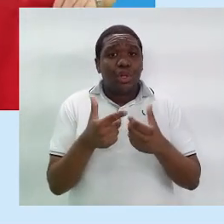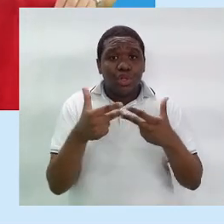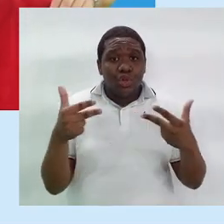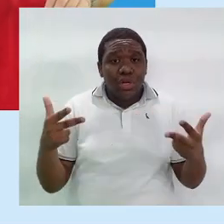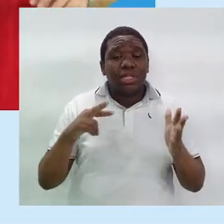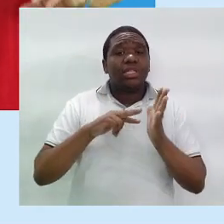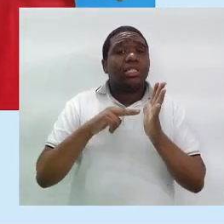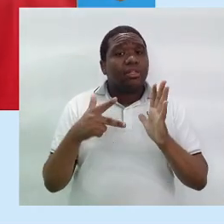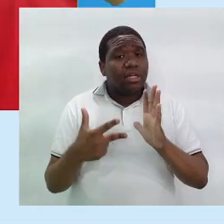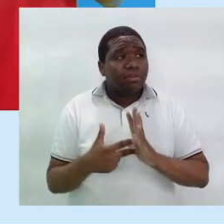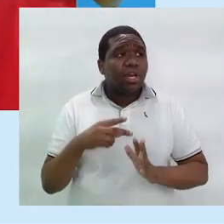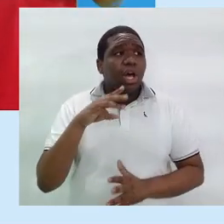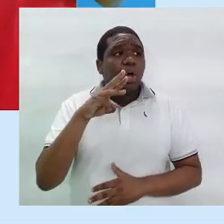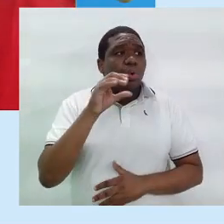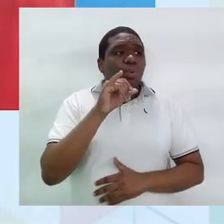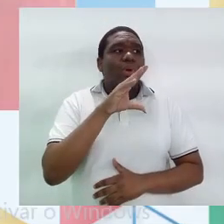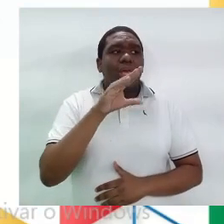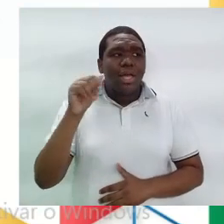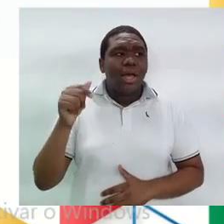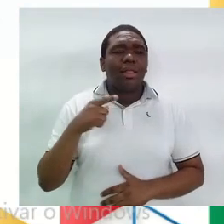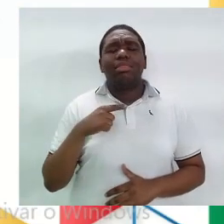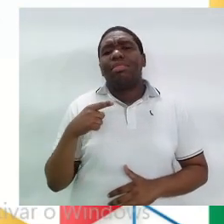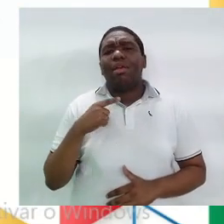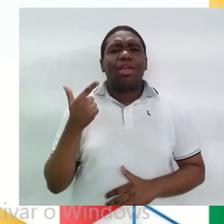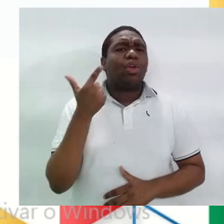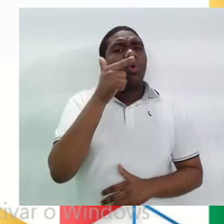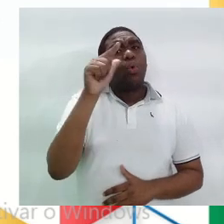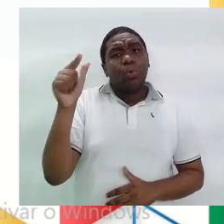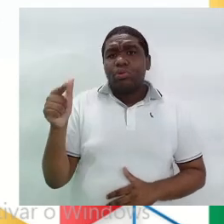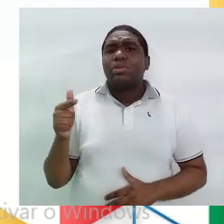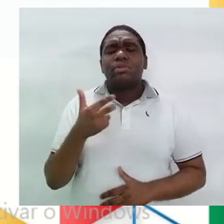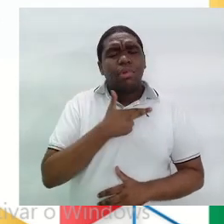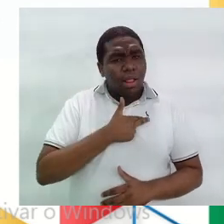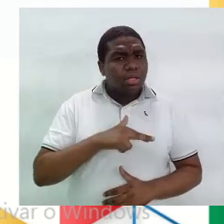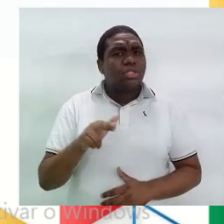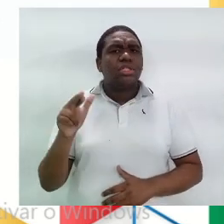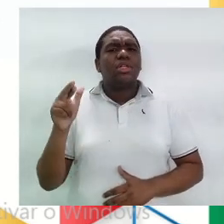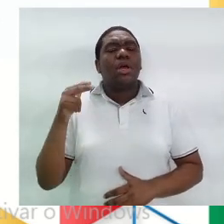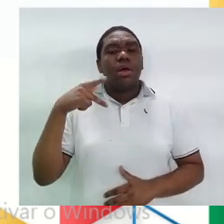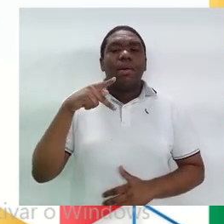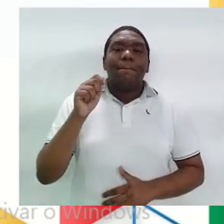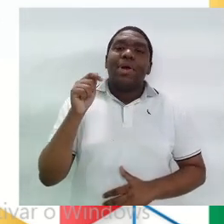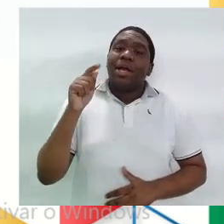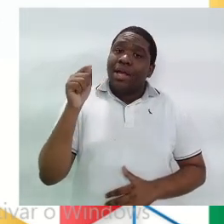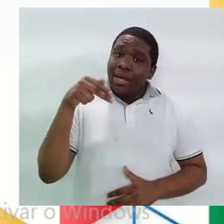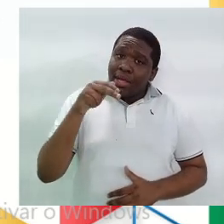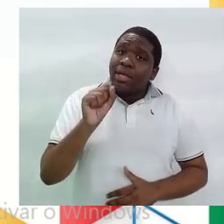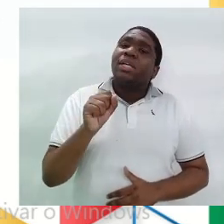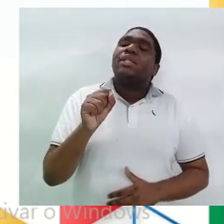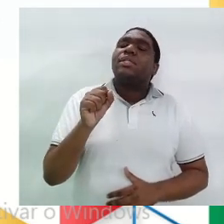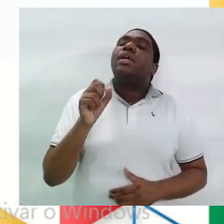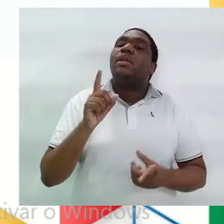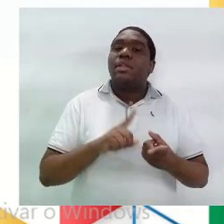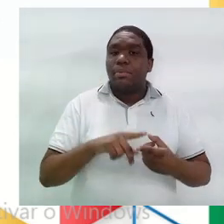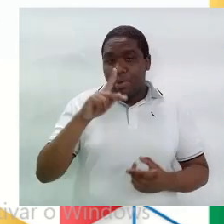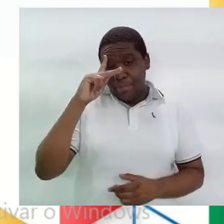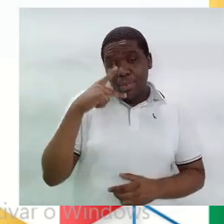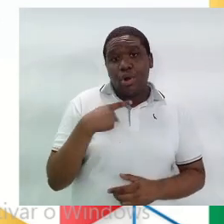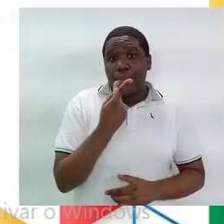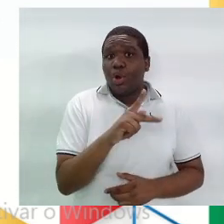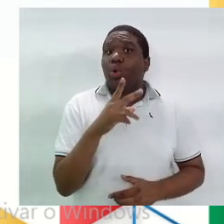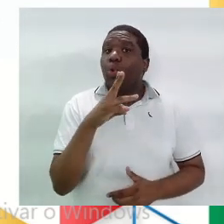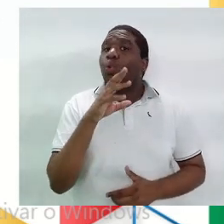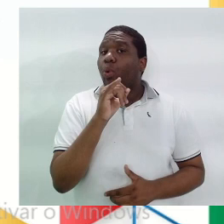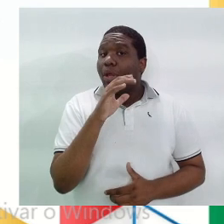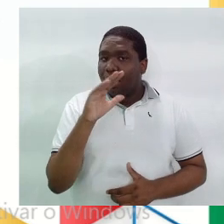da Wicca são comuns a várias outras religiões pagãs. Inclusive, a própria Wicca